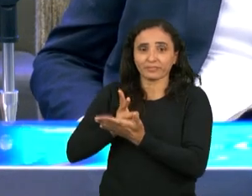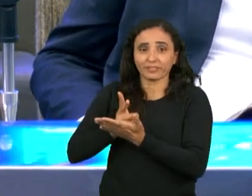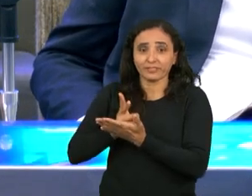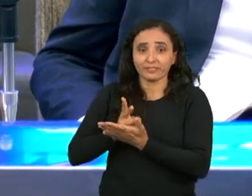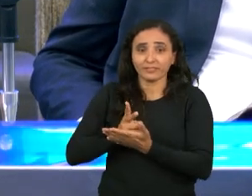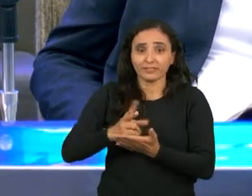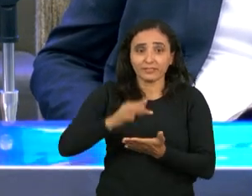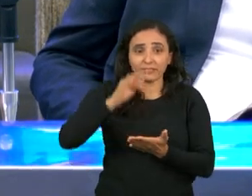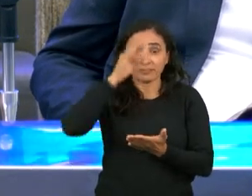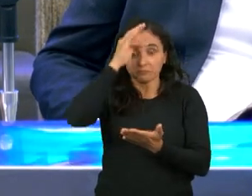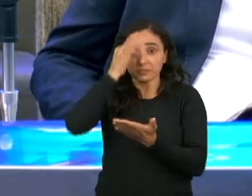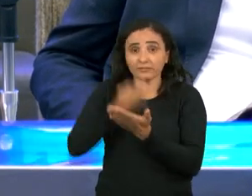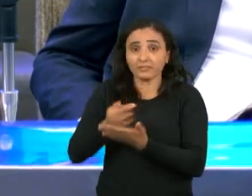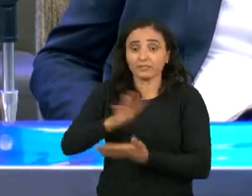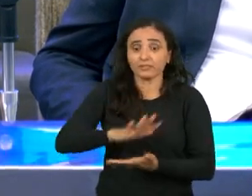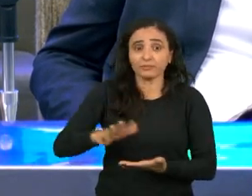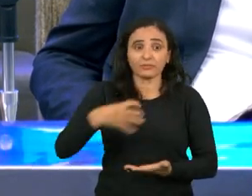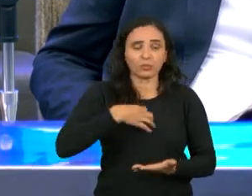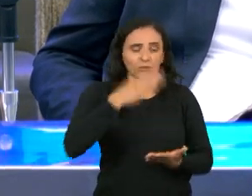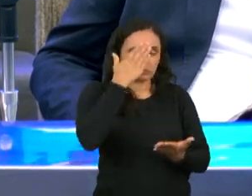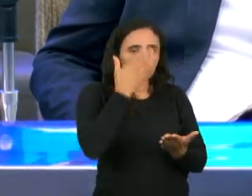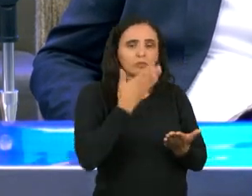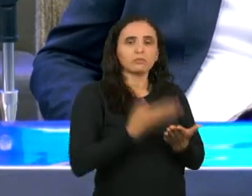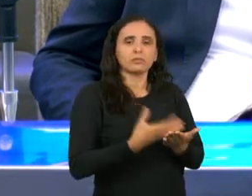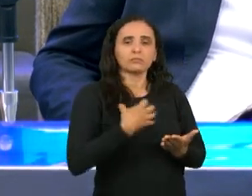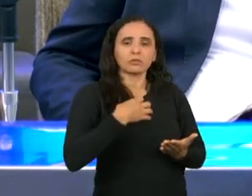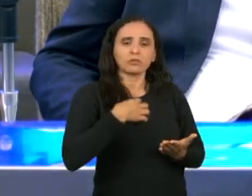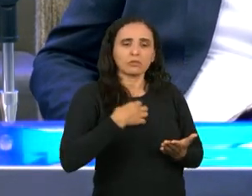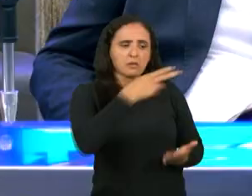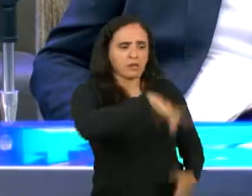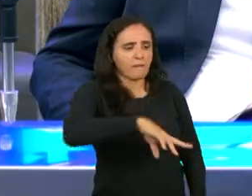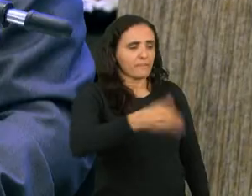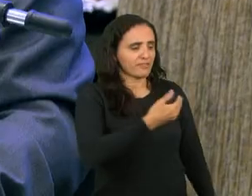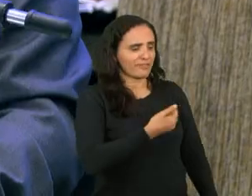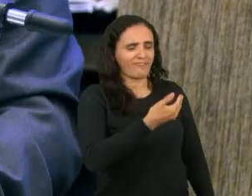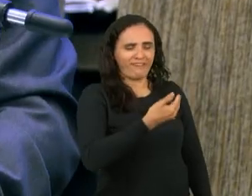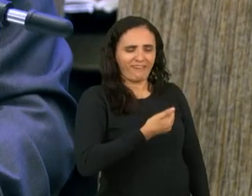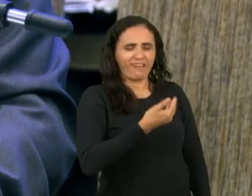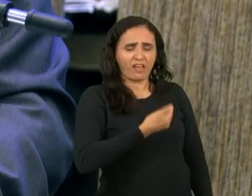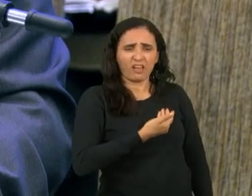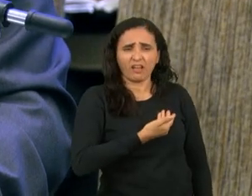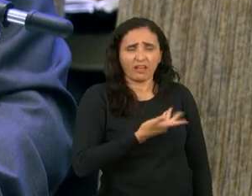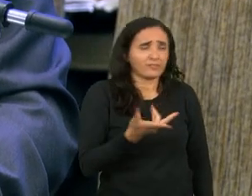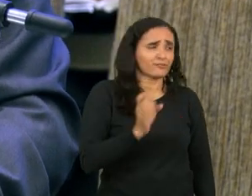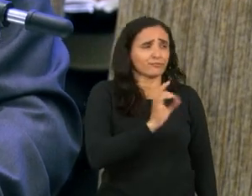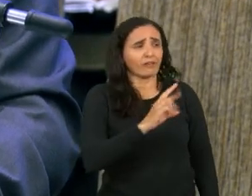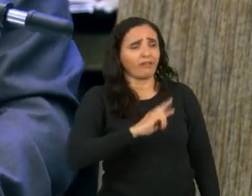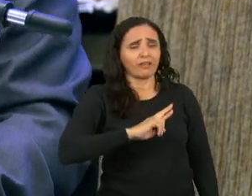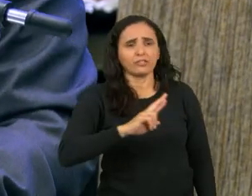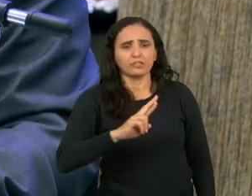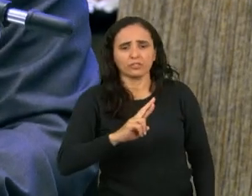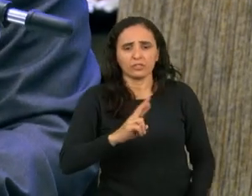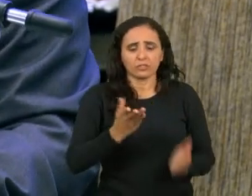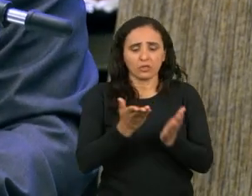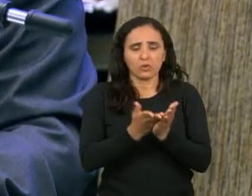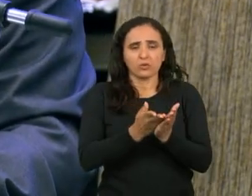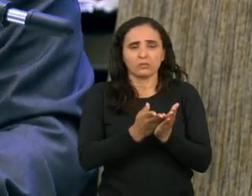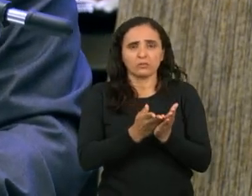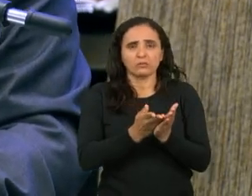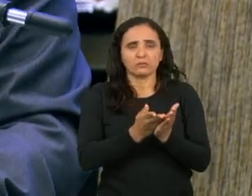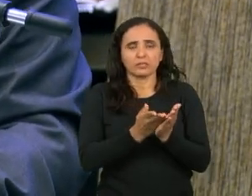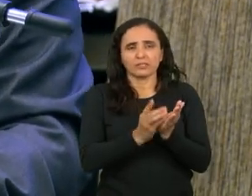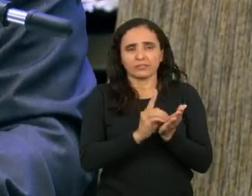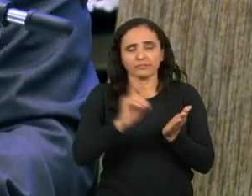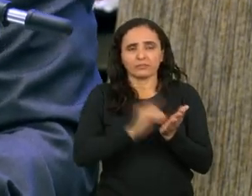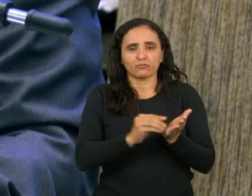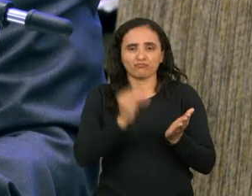e talvez até professe mais vive de forma diferente não vive a palavra não